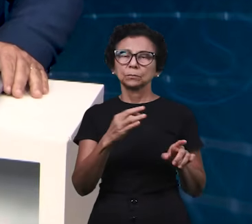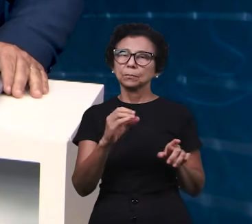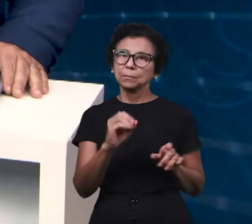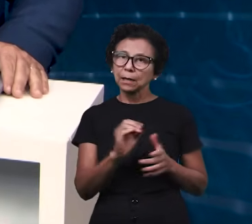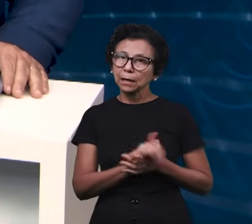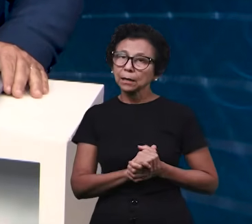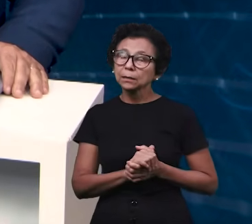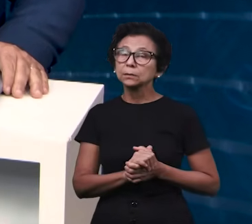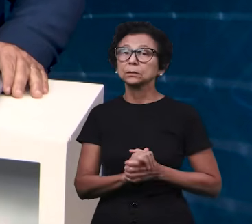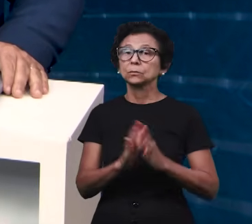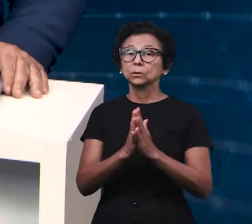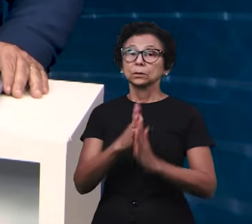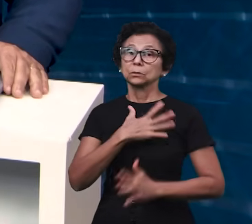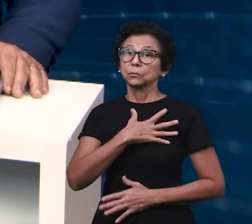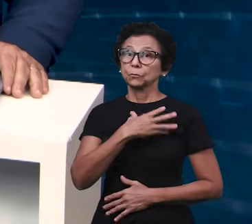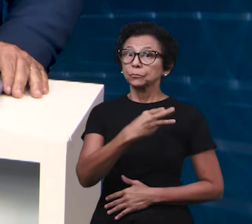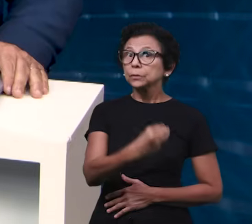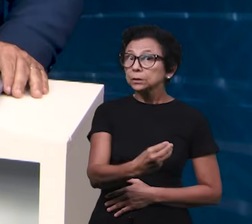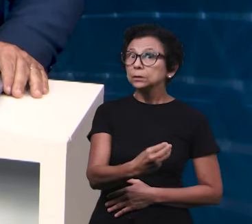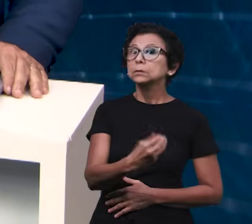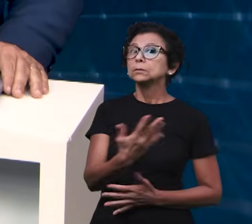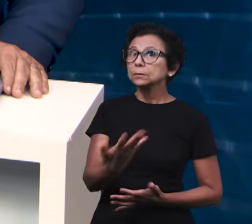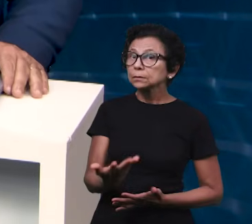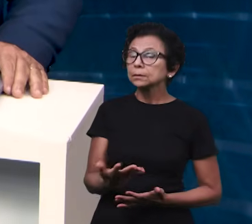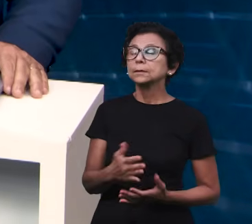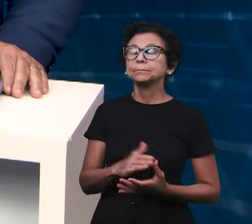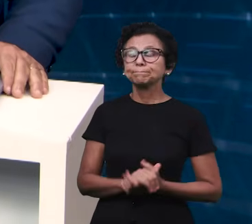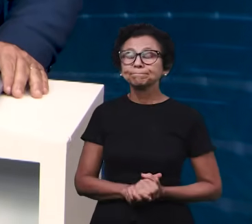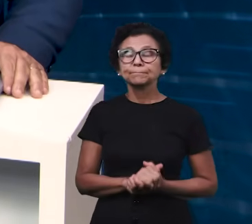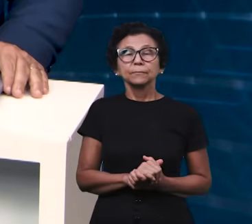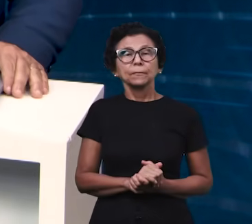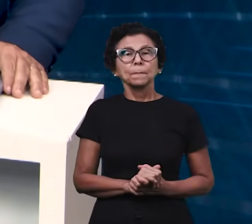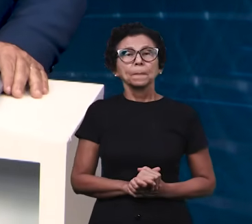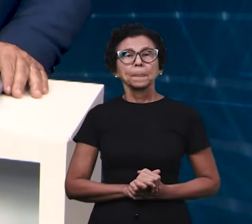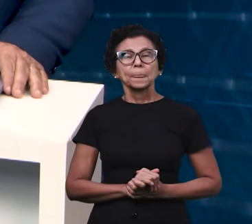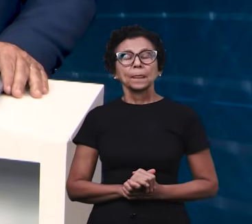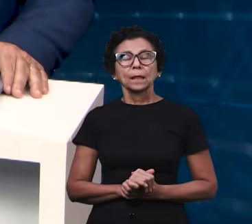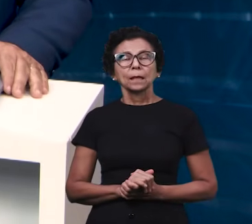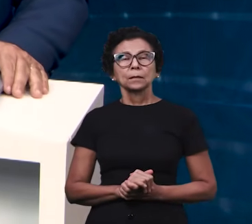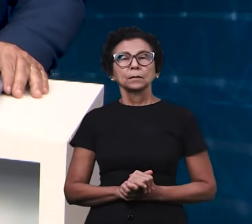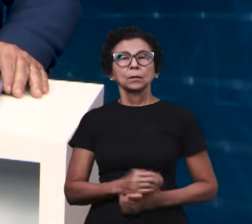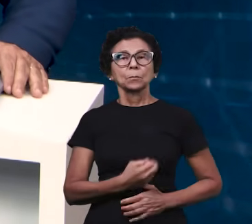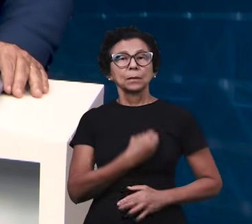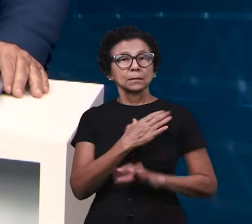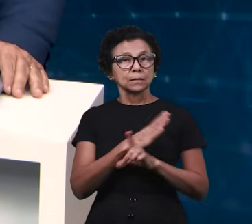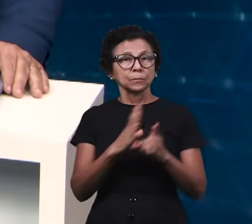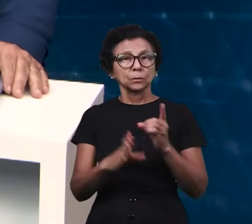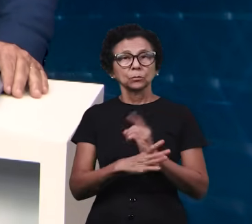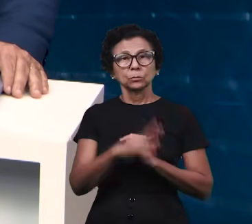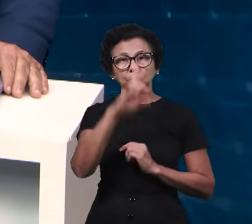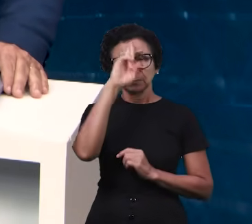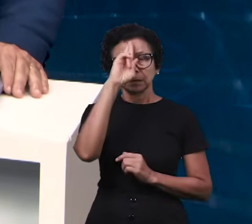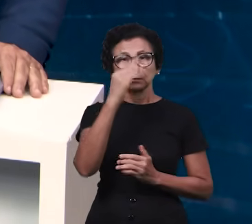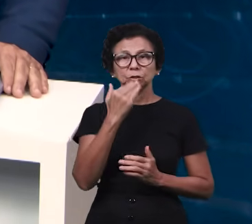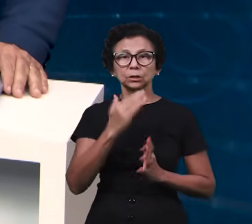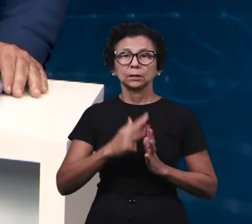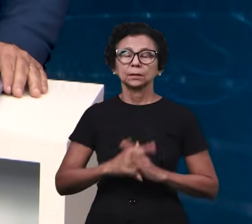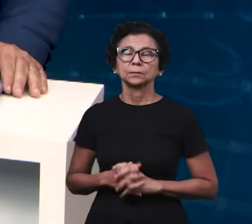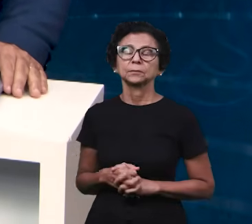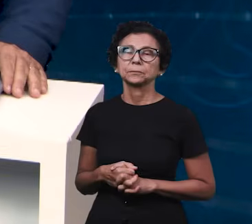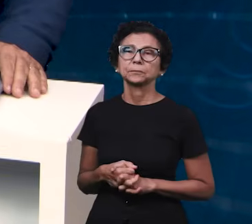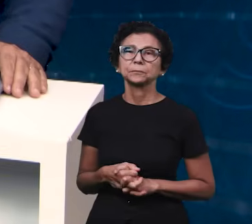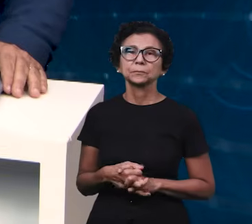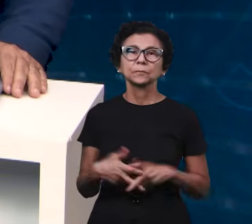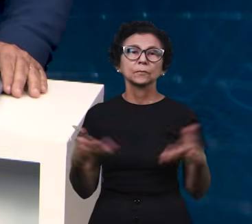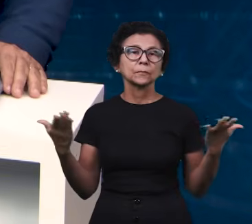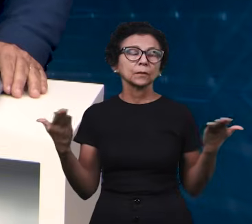mês estamos orando aí pelos nossos filhos. É isso mesmo. Então participe conosco dos cultos ao meio-dia. Bom, e hoje nós vamos trazer